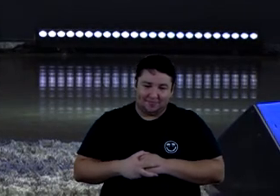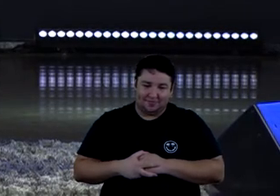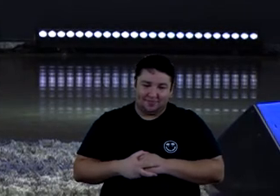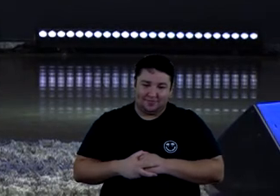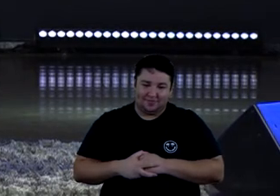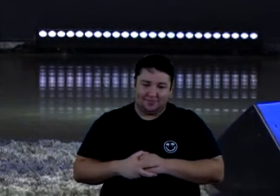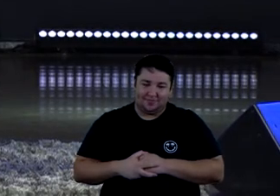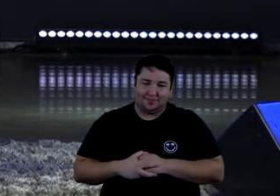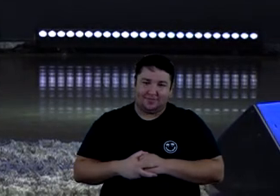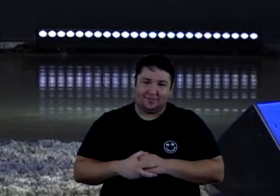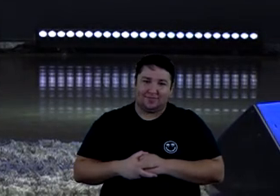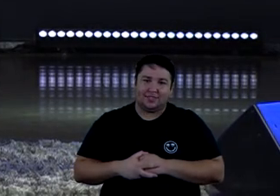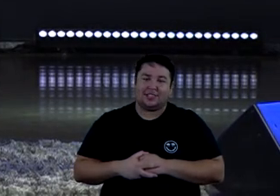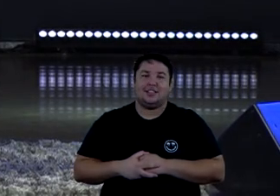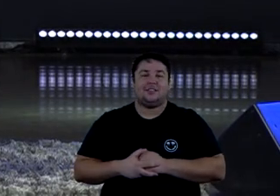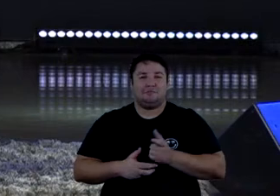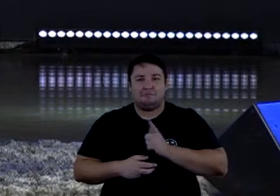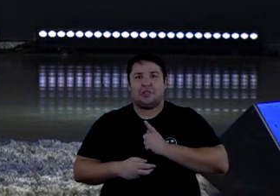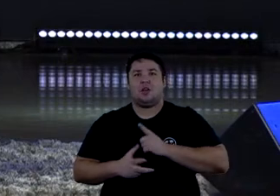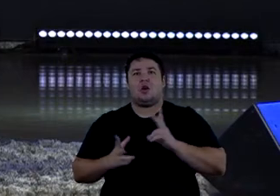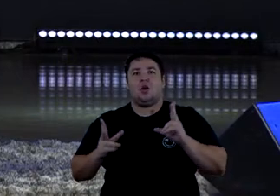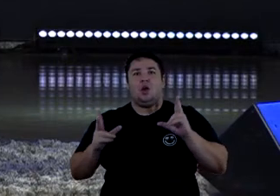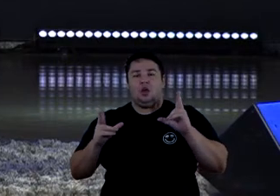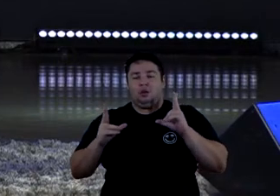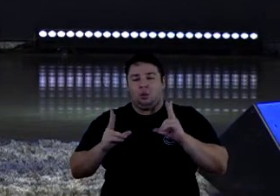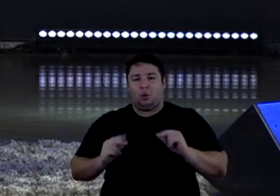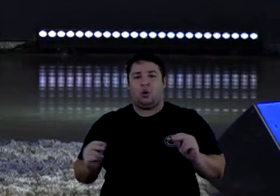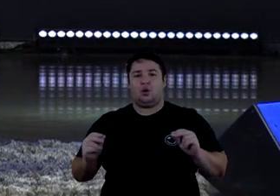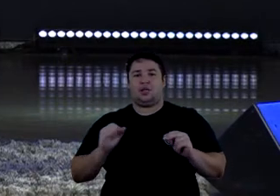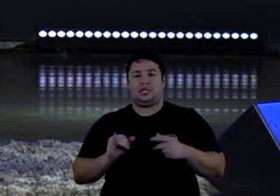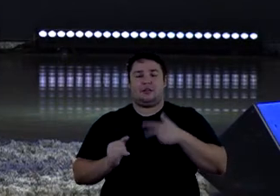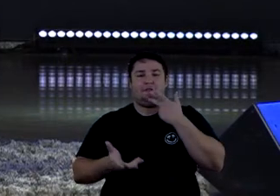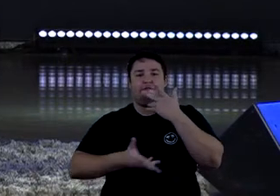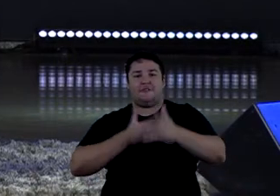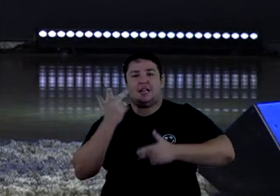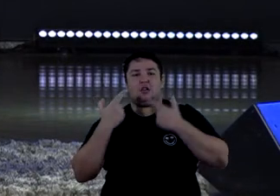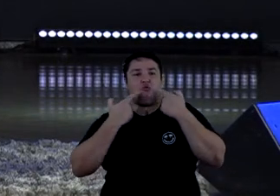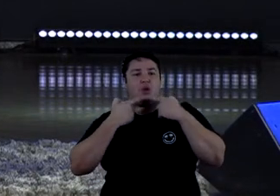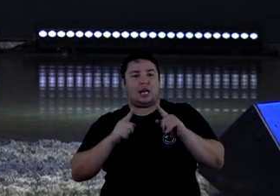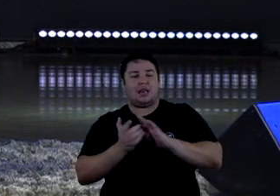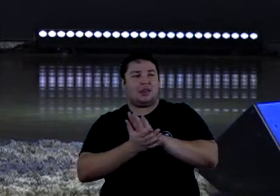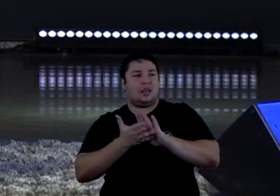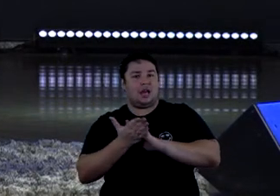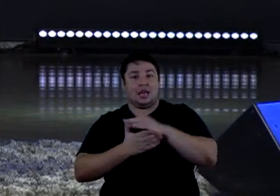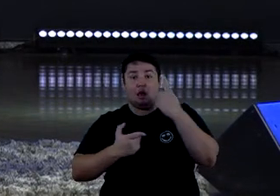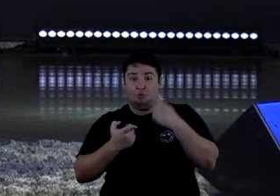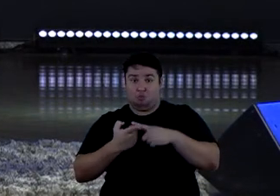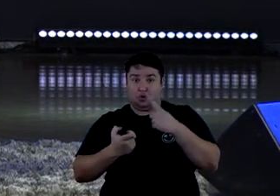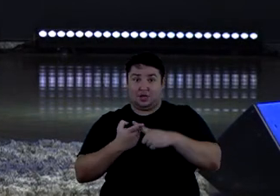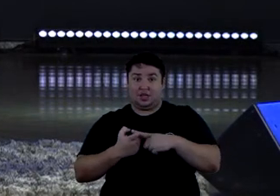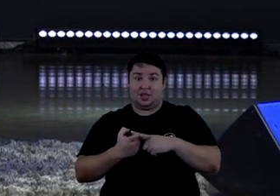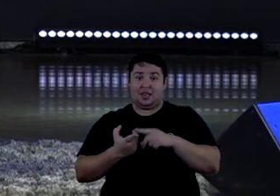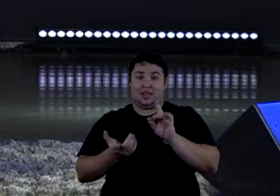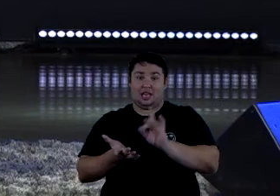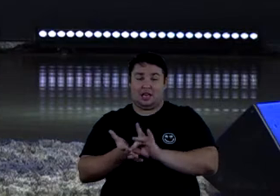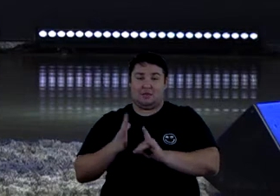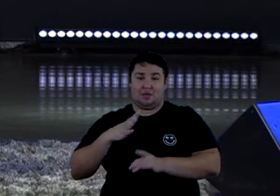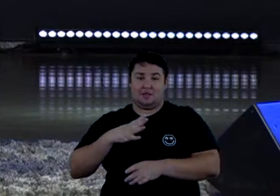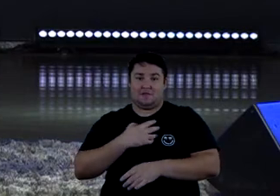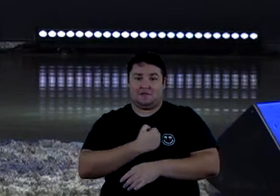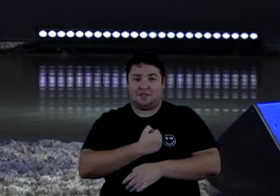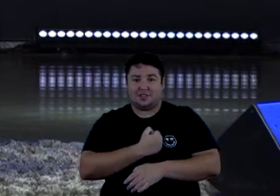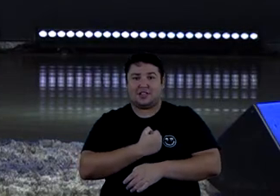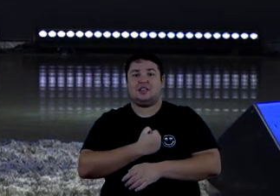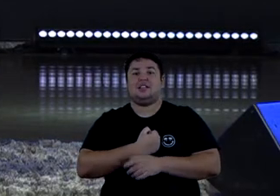Eu falo, cara, isso me convence e me alivia, porque eu falo, cara, se eu não abrir o bico, é porque realmente eu fui salva,